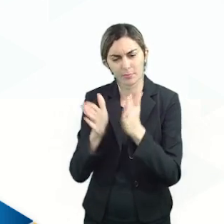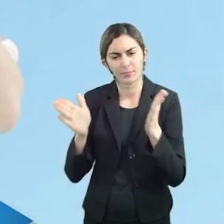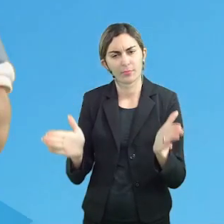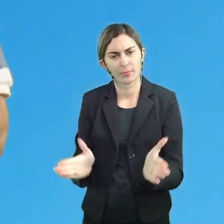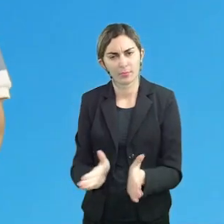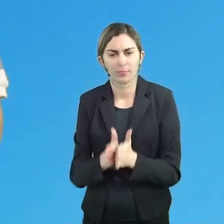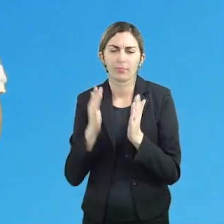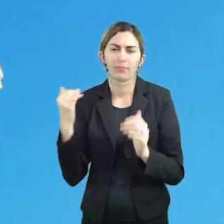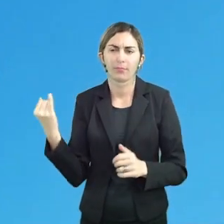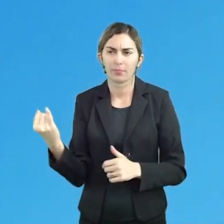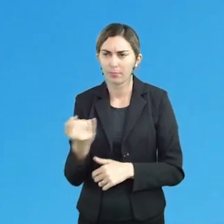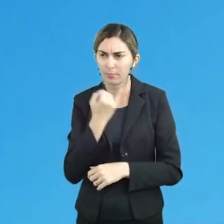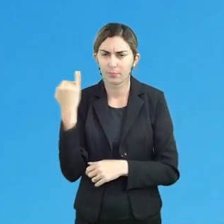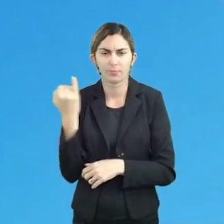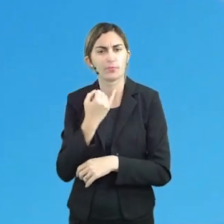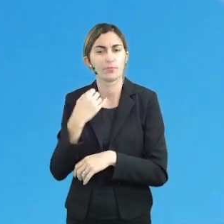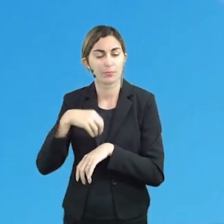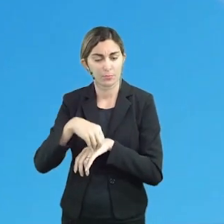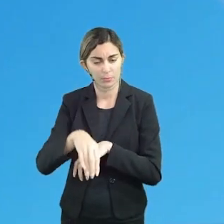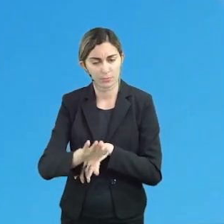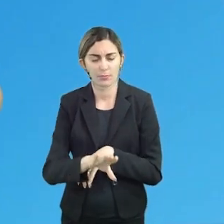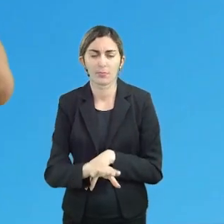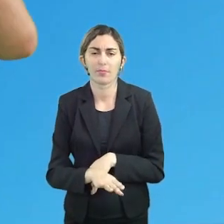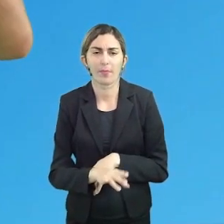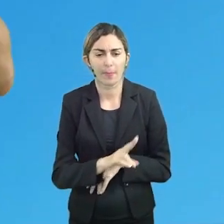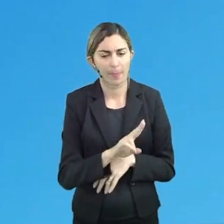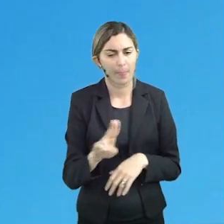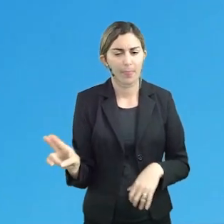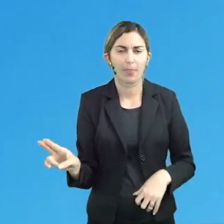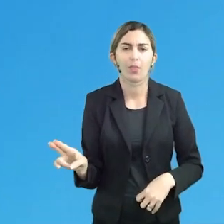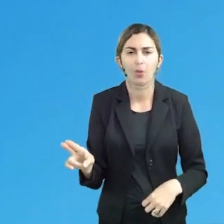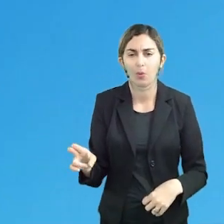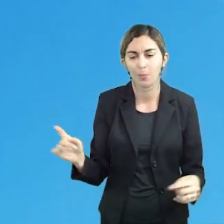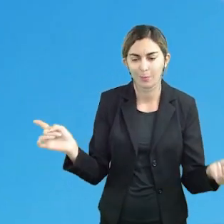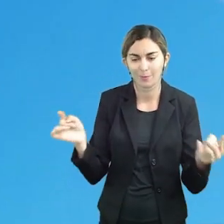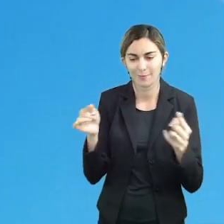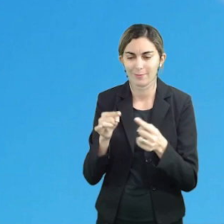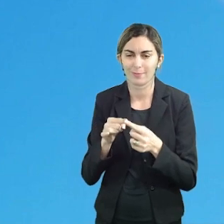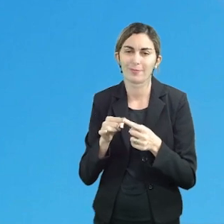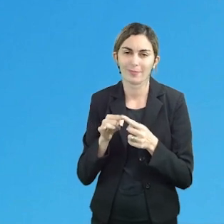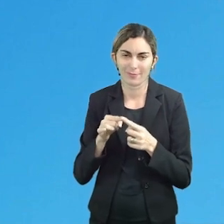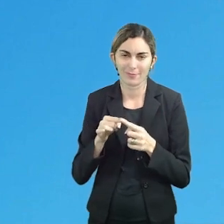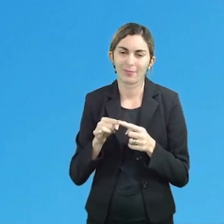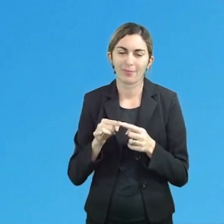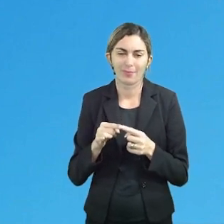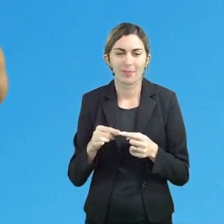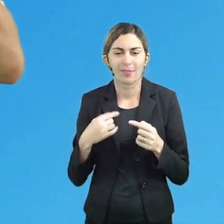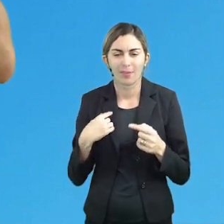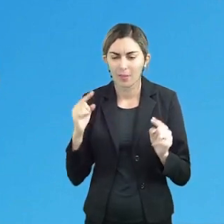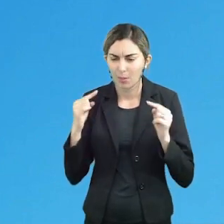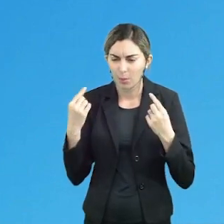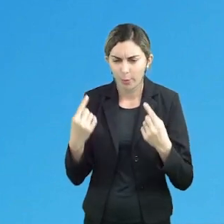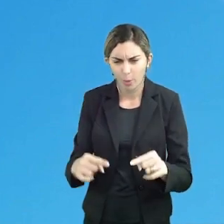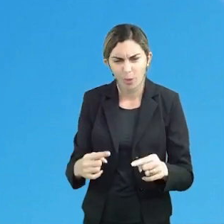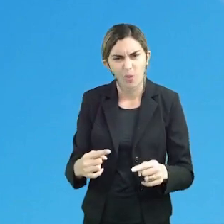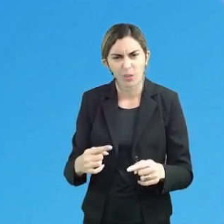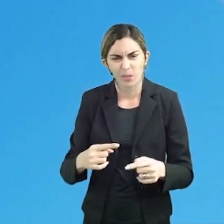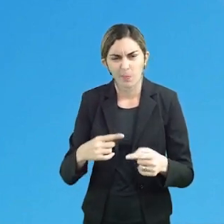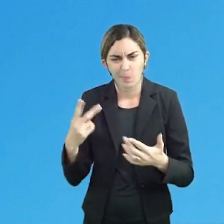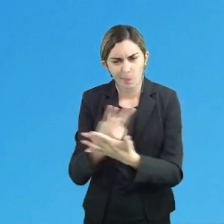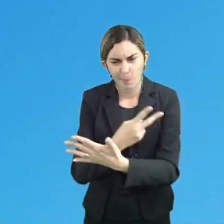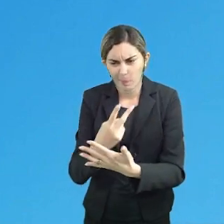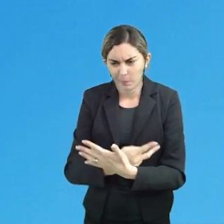é importante reforçar a ideia. Seu nome é atrelado a essa questão contra a